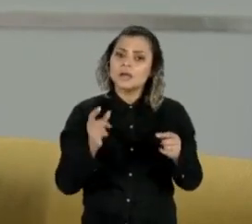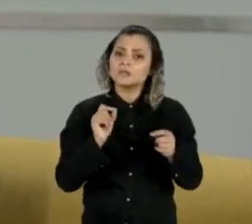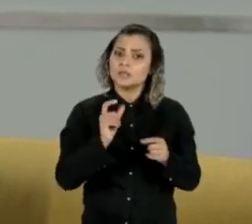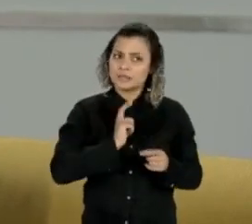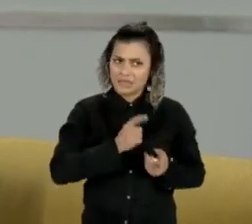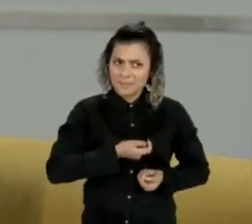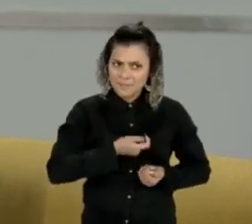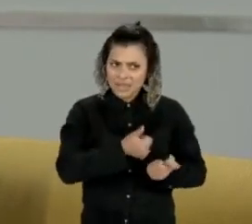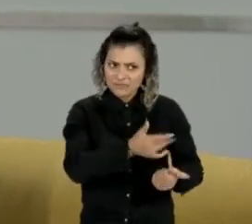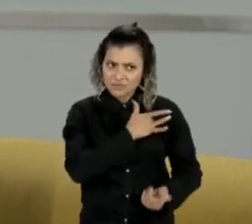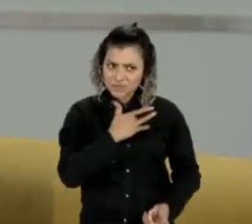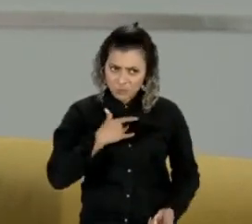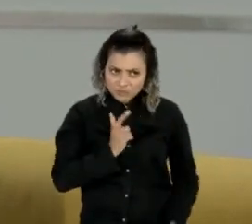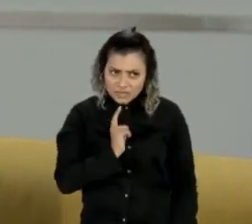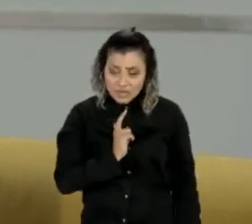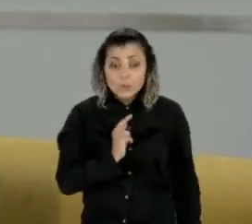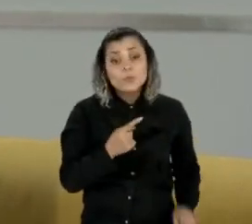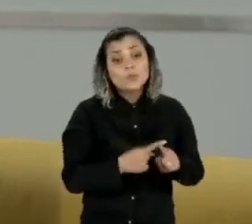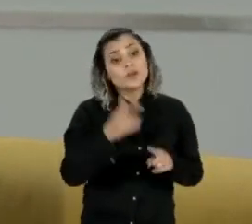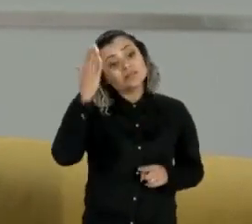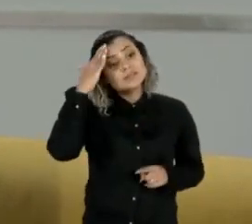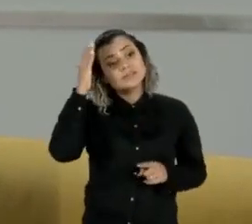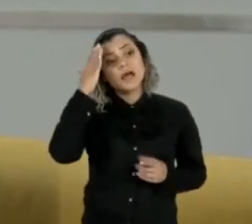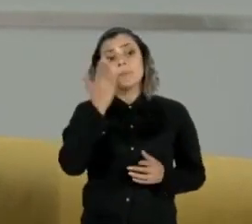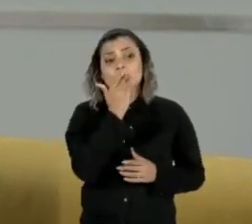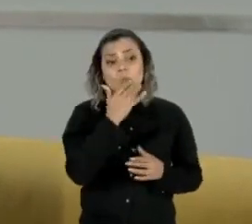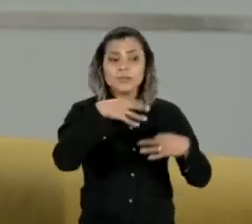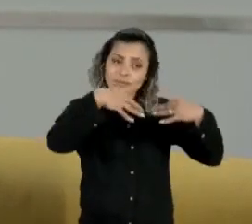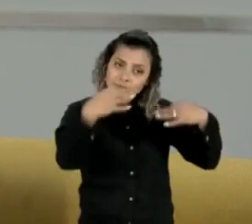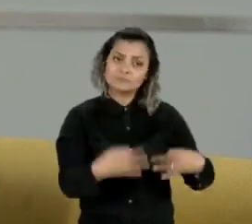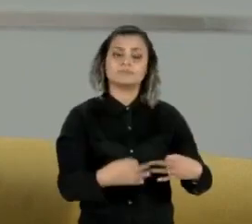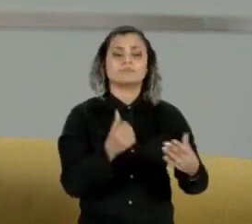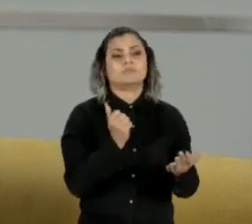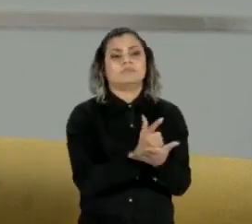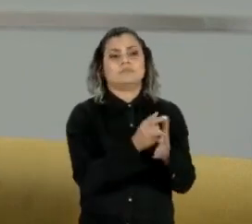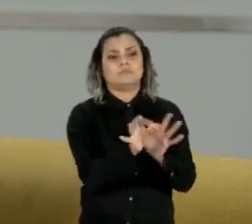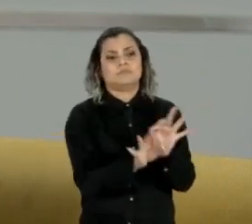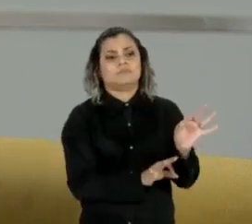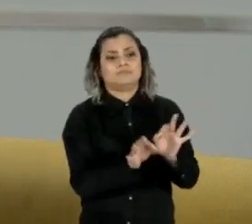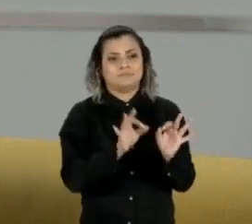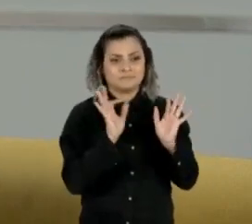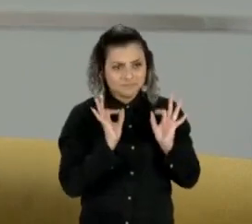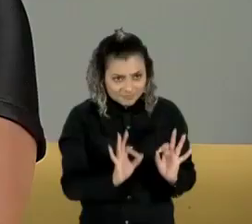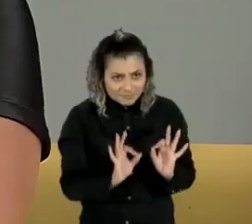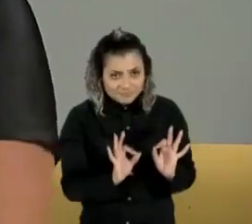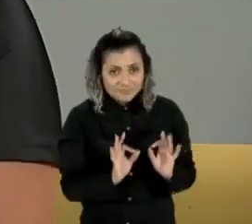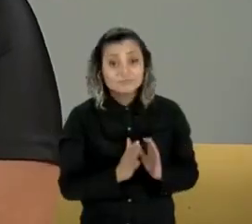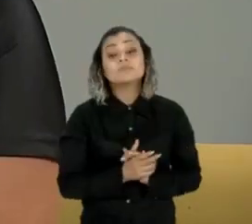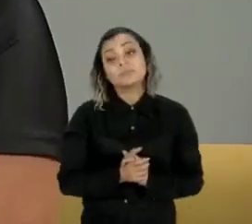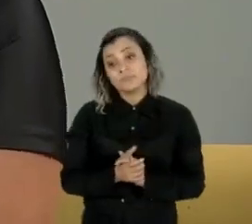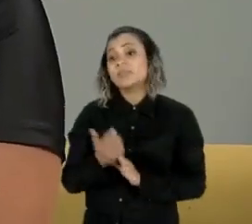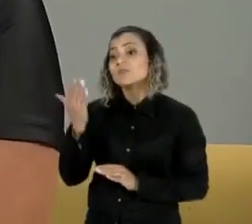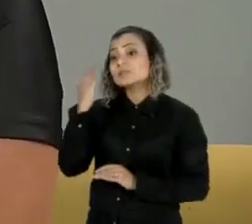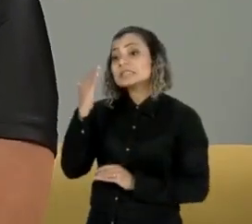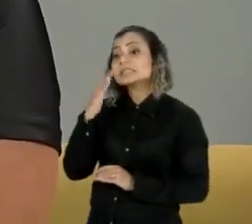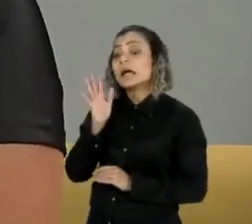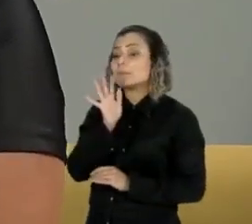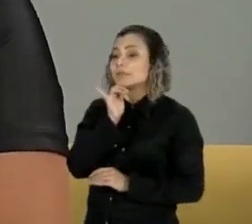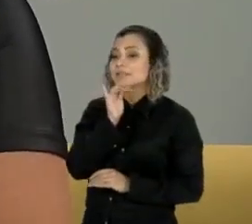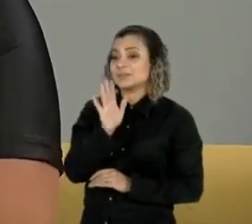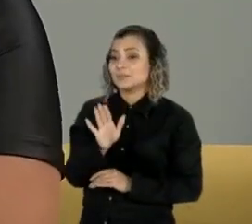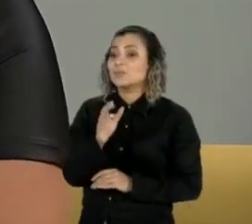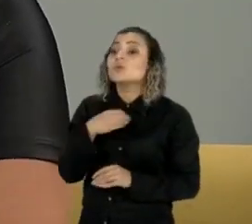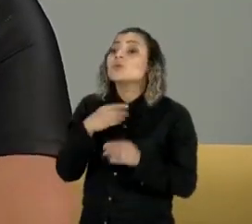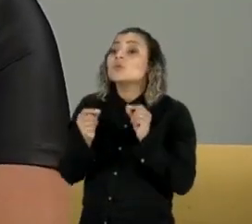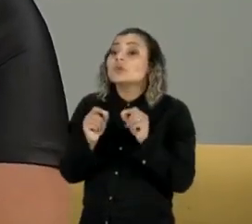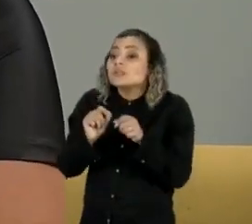mais benefícios para a saúde, porque você sabe aquilo que você está, como preparar essa marmita. Você sabe o